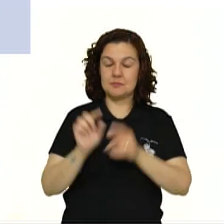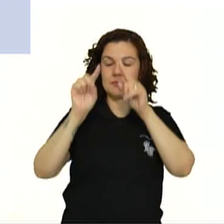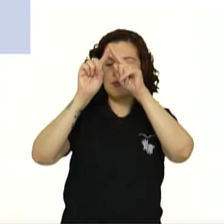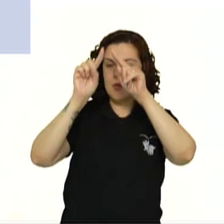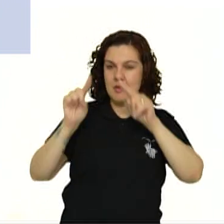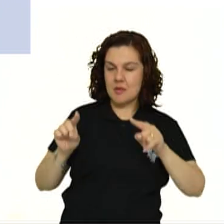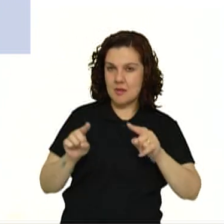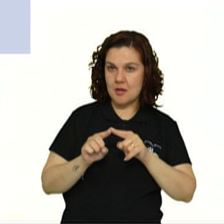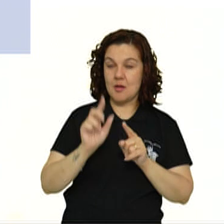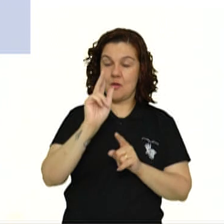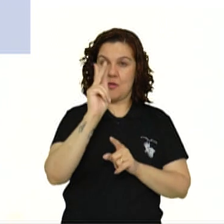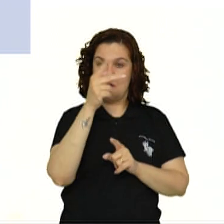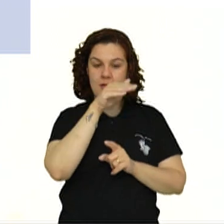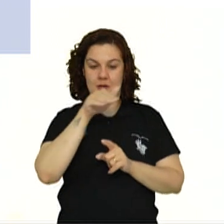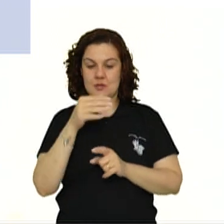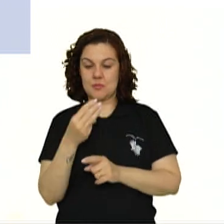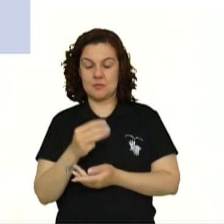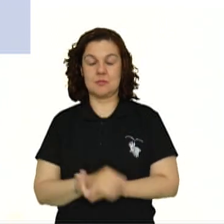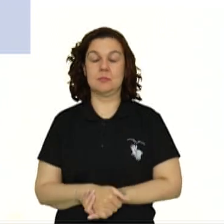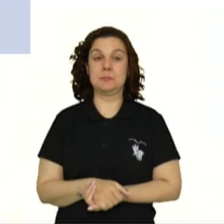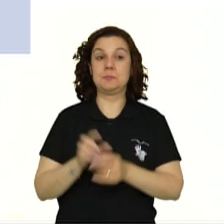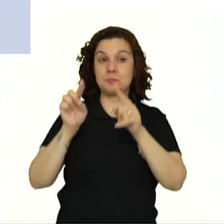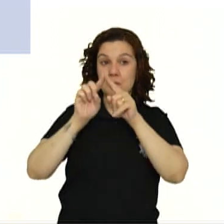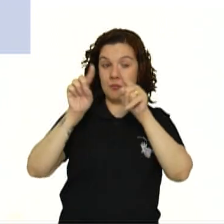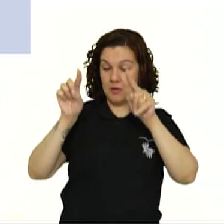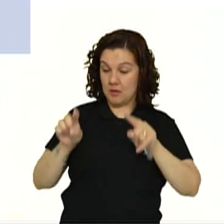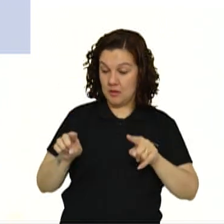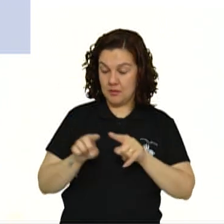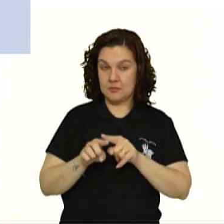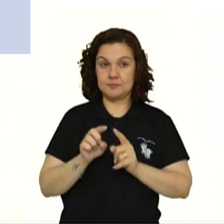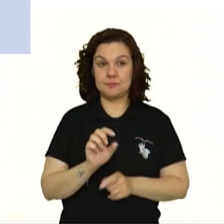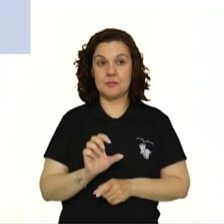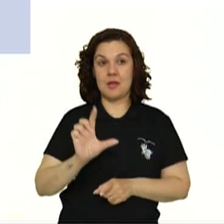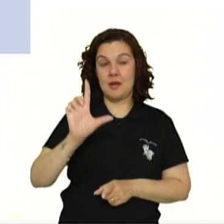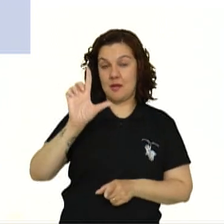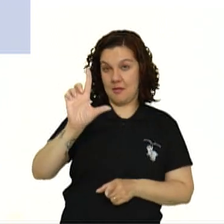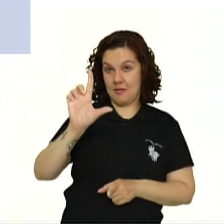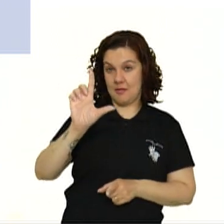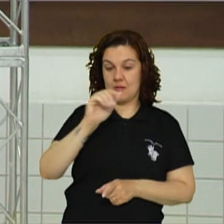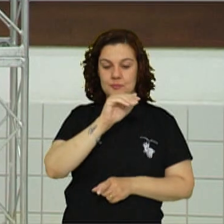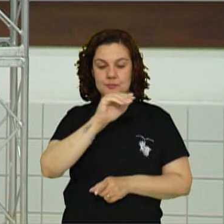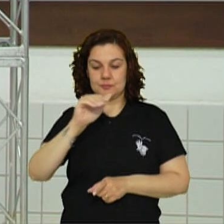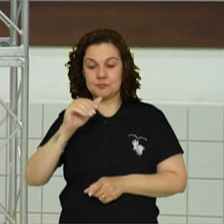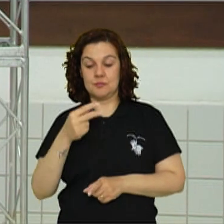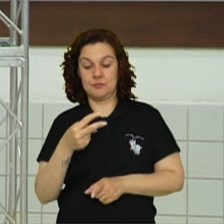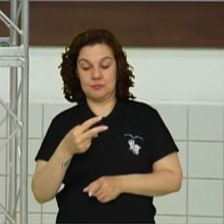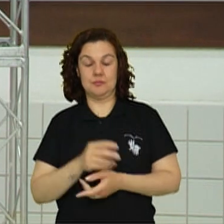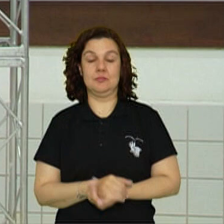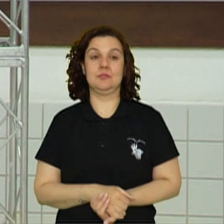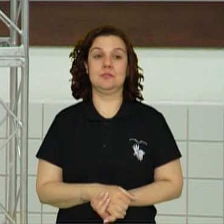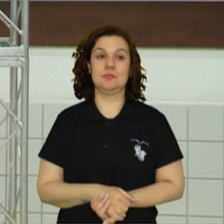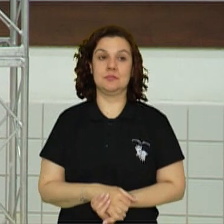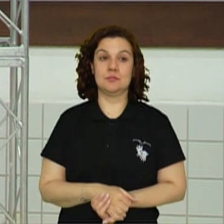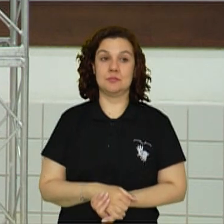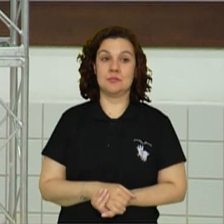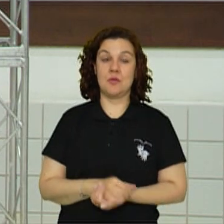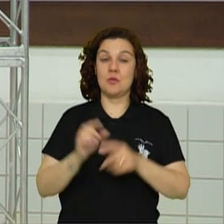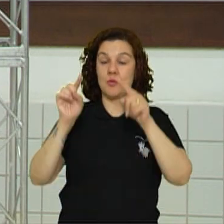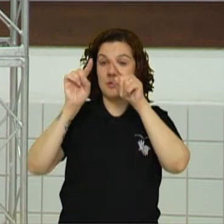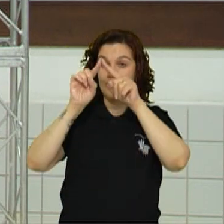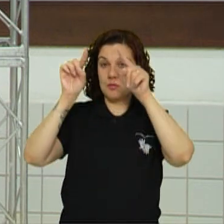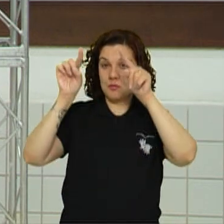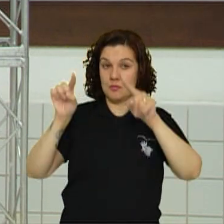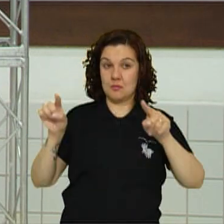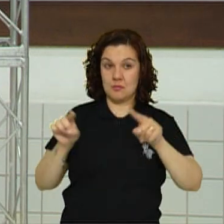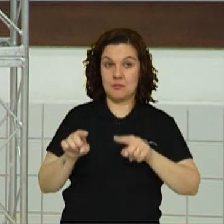H, que é a altura, sobre 3. No quadrado, L, que é a medida do lado, sobre 2. E no